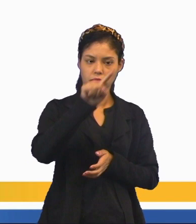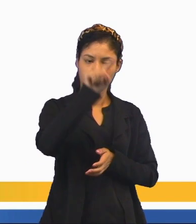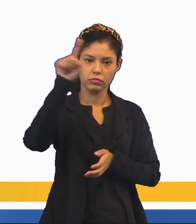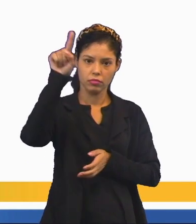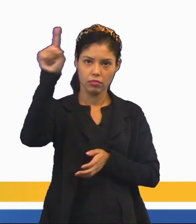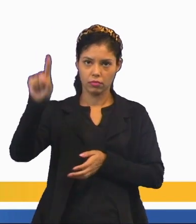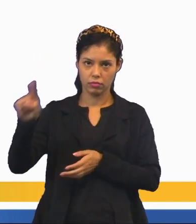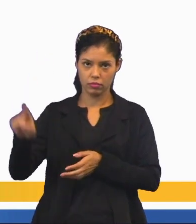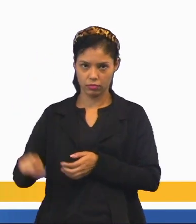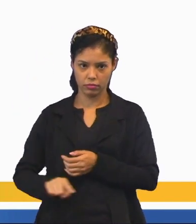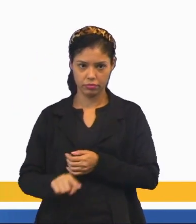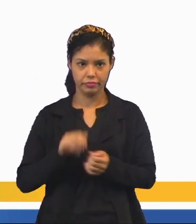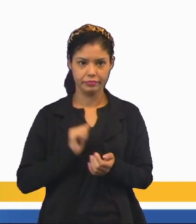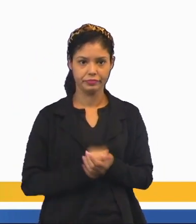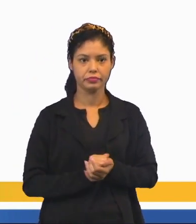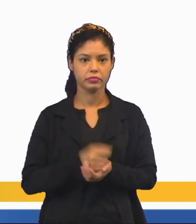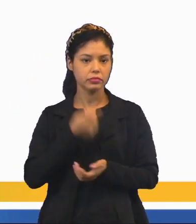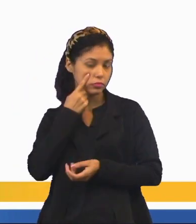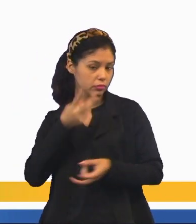de um contorno.